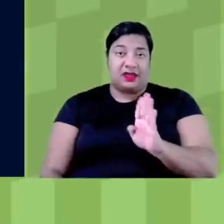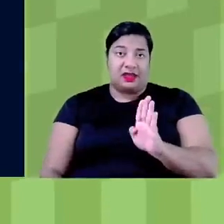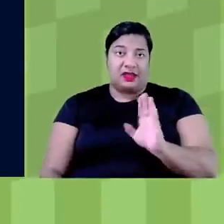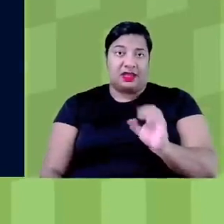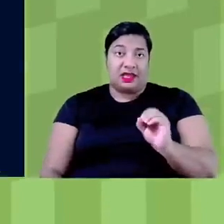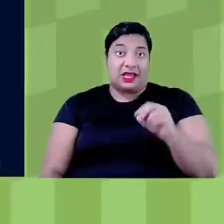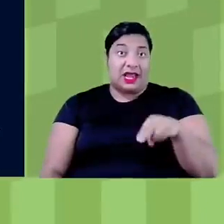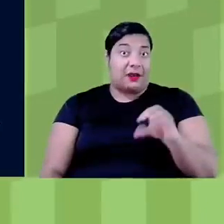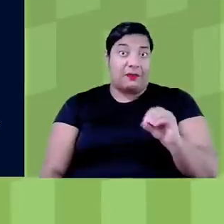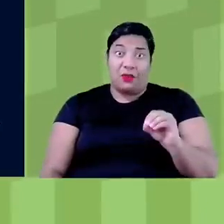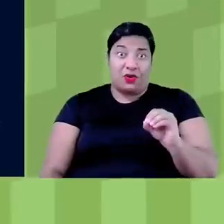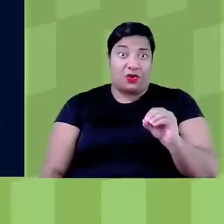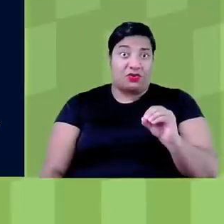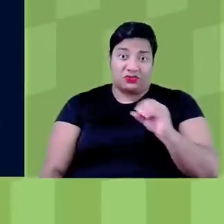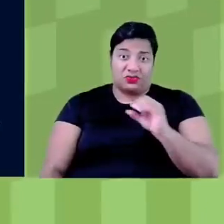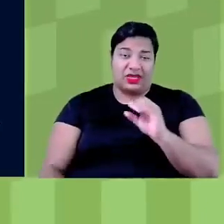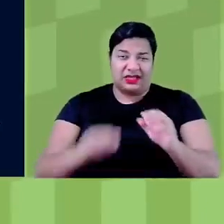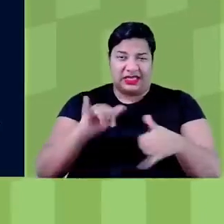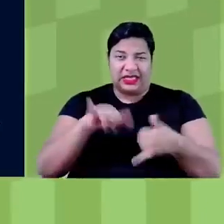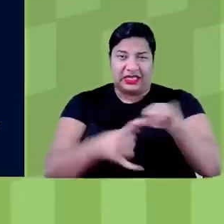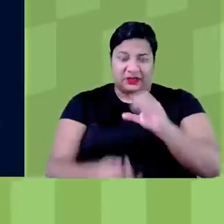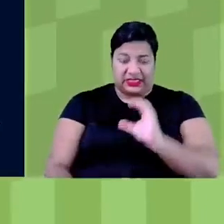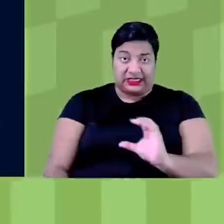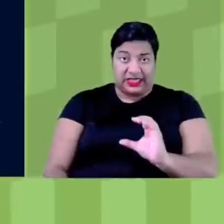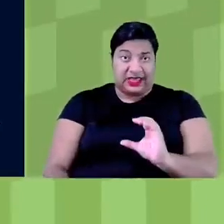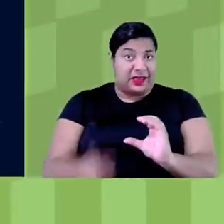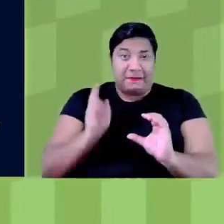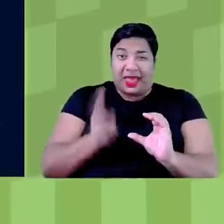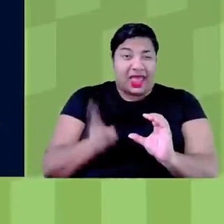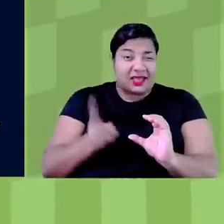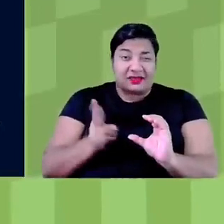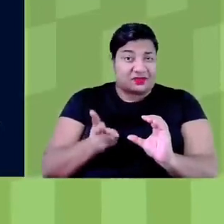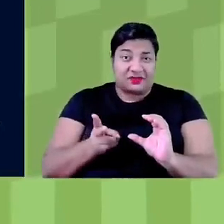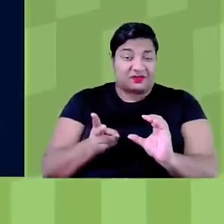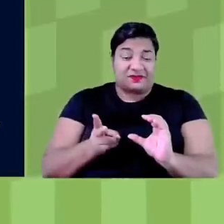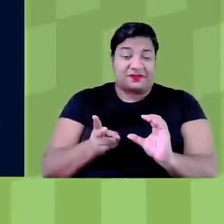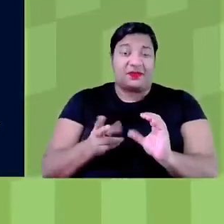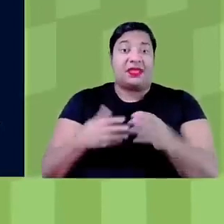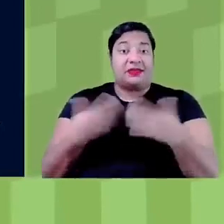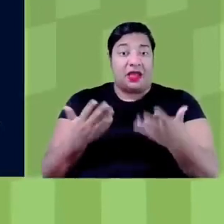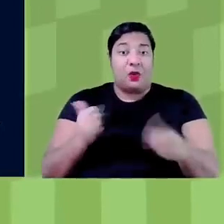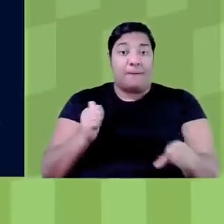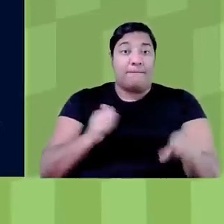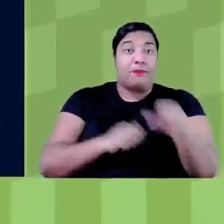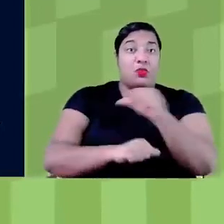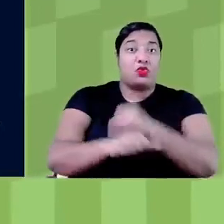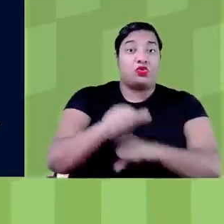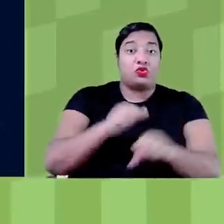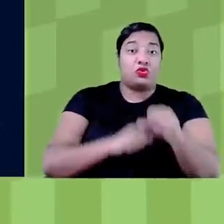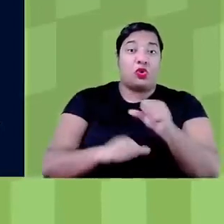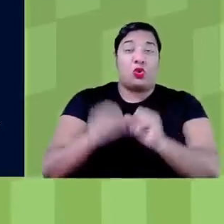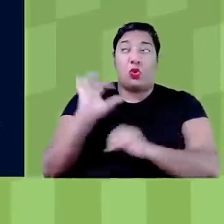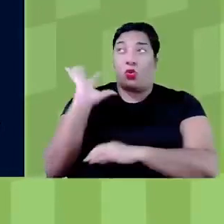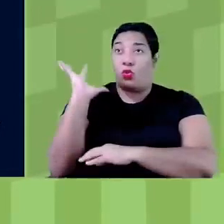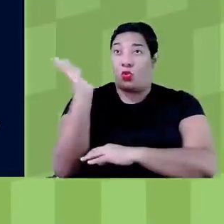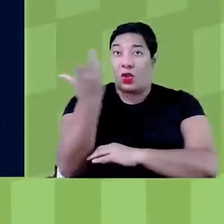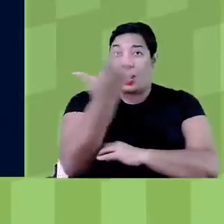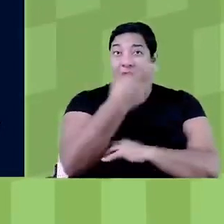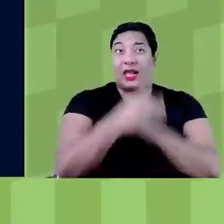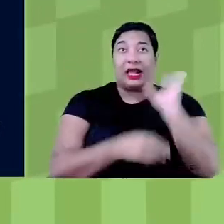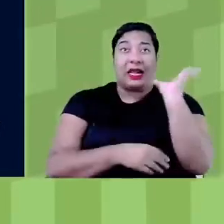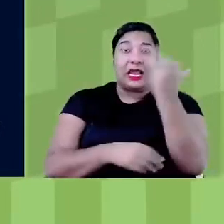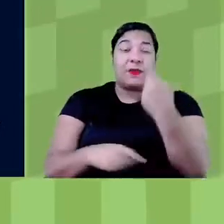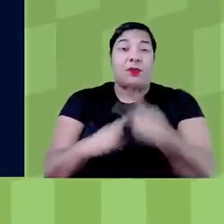carbono. Então, a mudança do clima ela foi causada pelos nossos modos de produção e modo